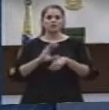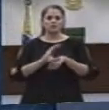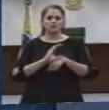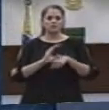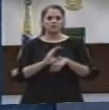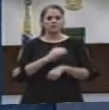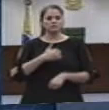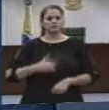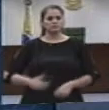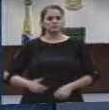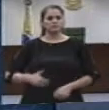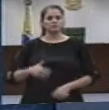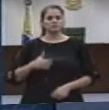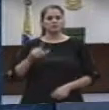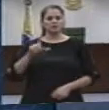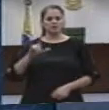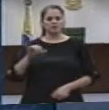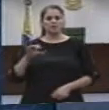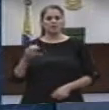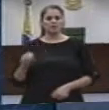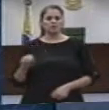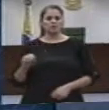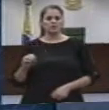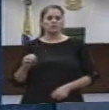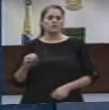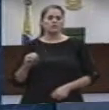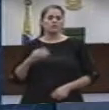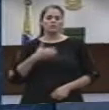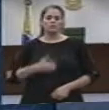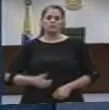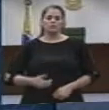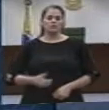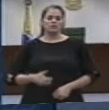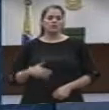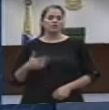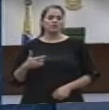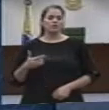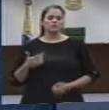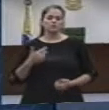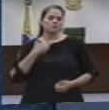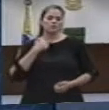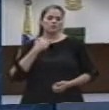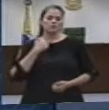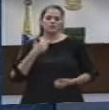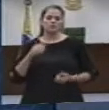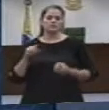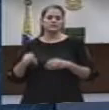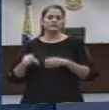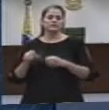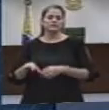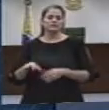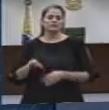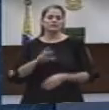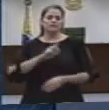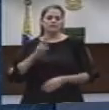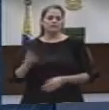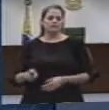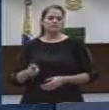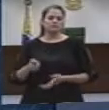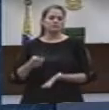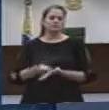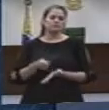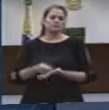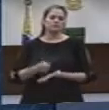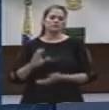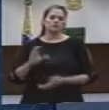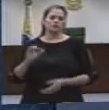laicidade entendido como a não pratica do ensino confessional em escola pública com dinheiro público